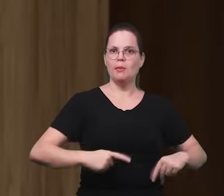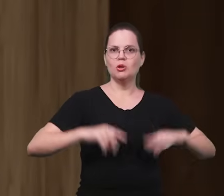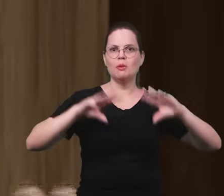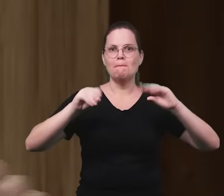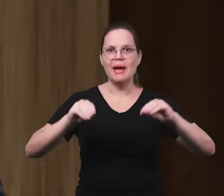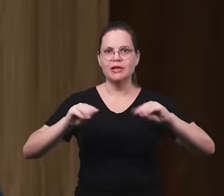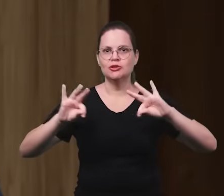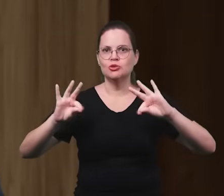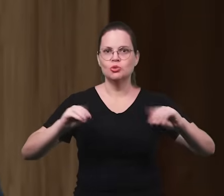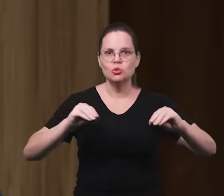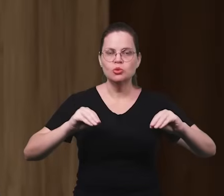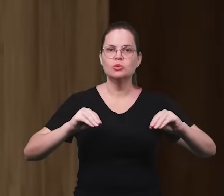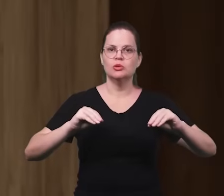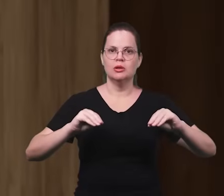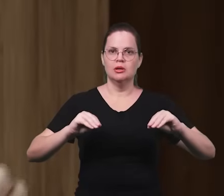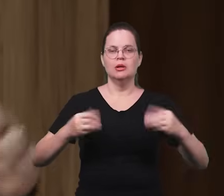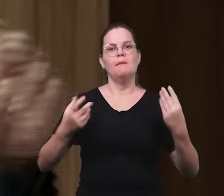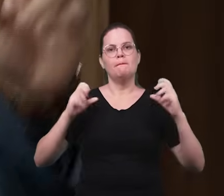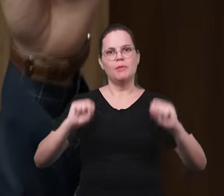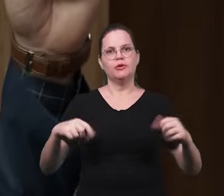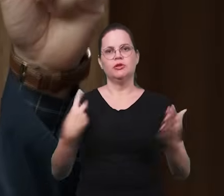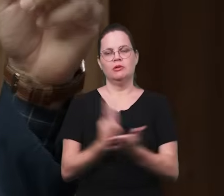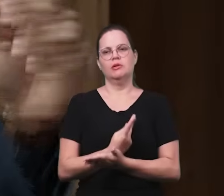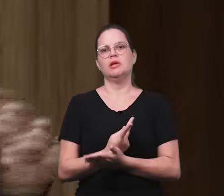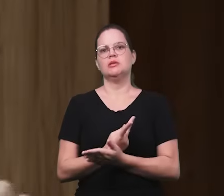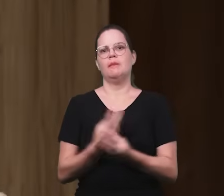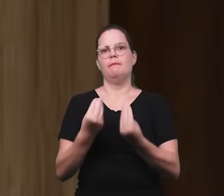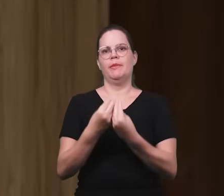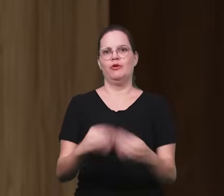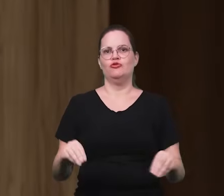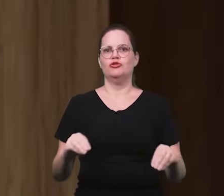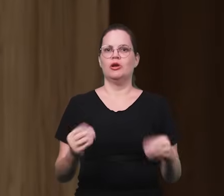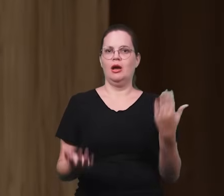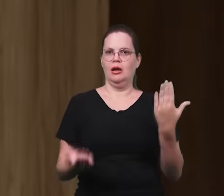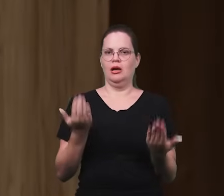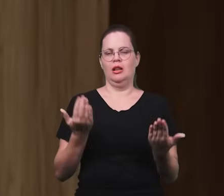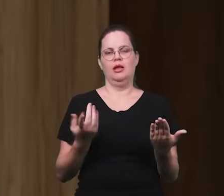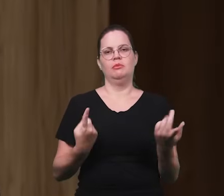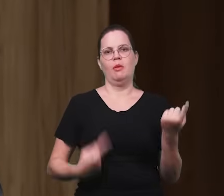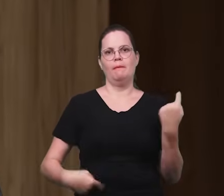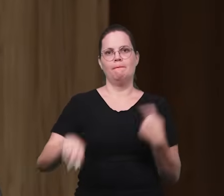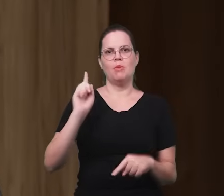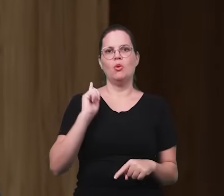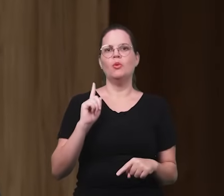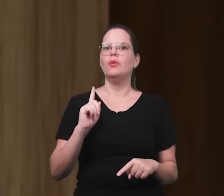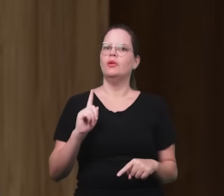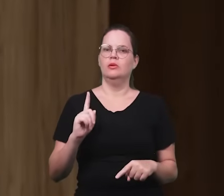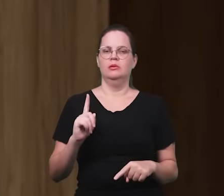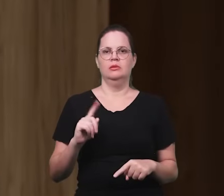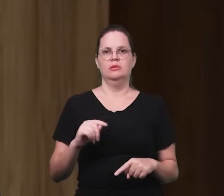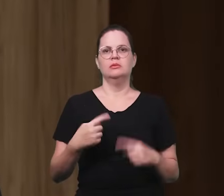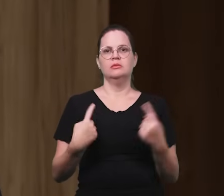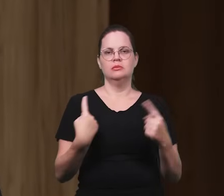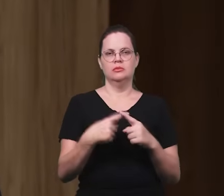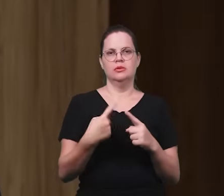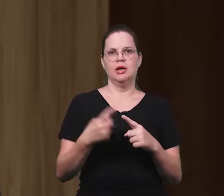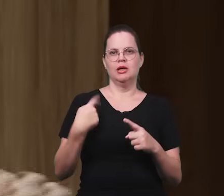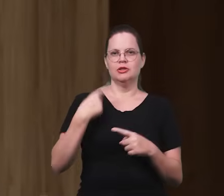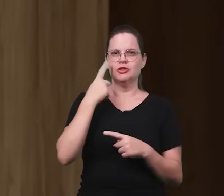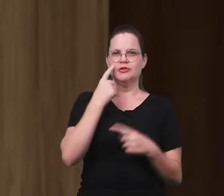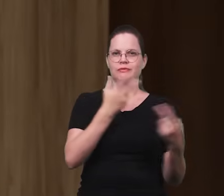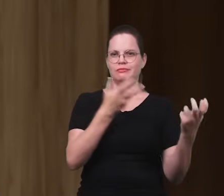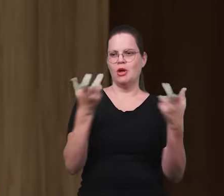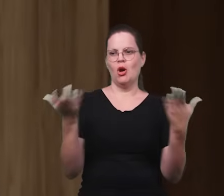muitos momentos afeta esse equilíbrio, né, como diz o próprio texto, das grossas nuvens, e o que a gente vê